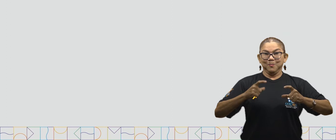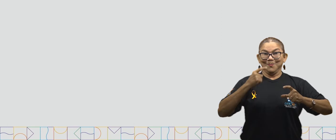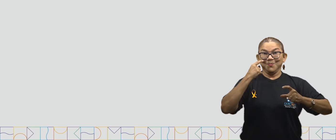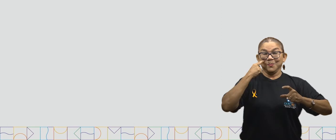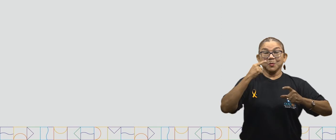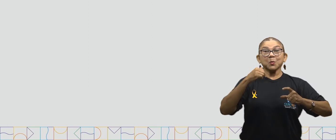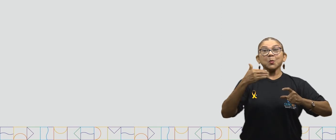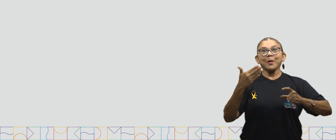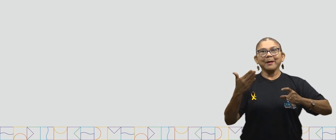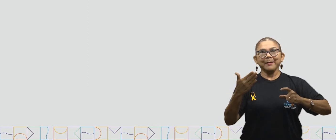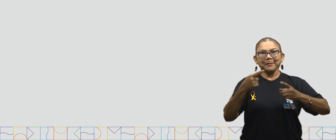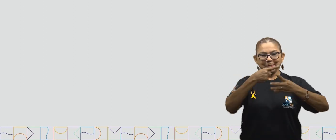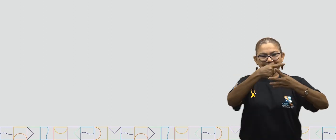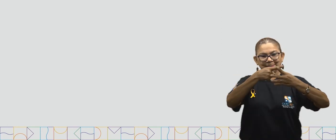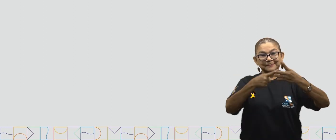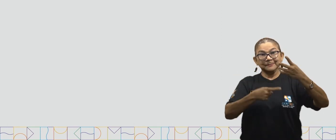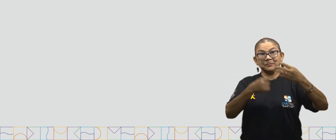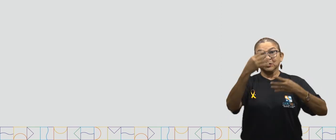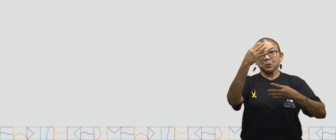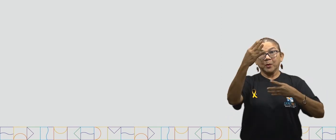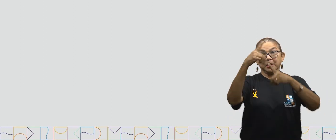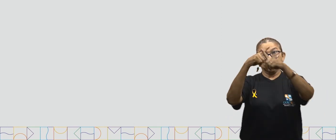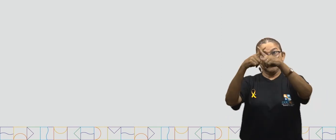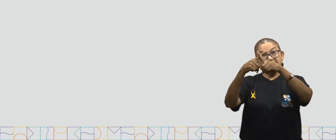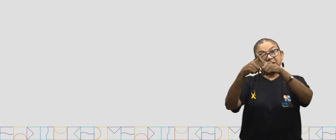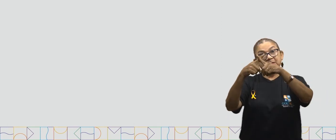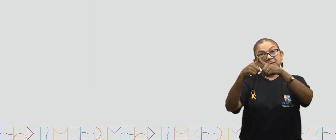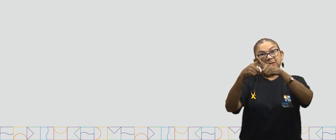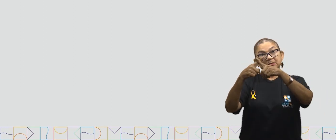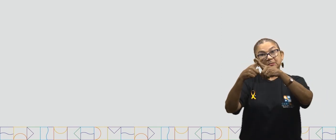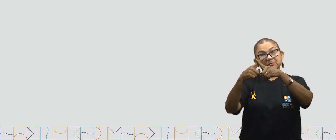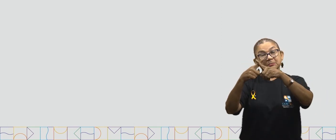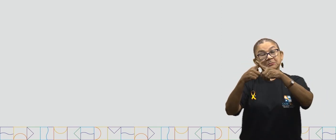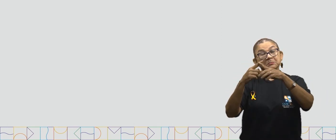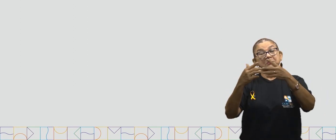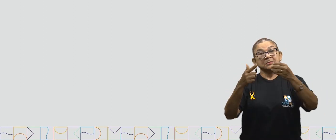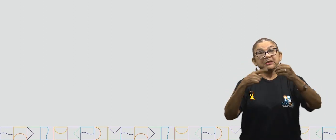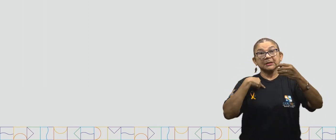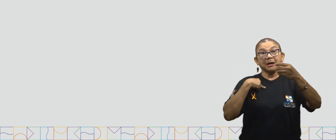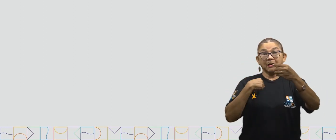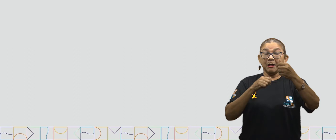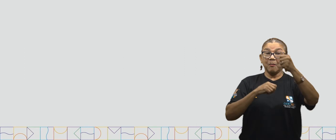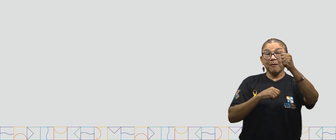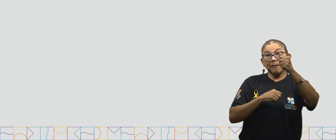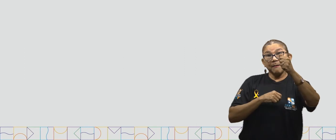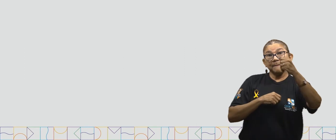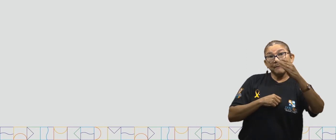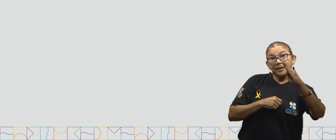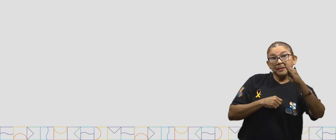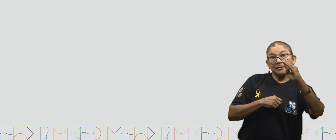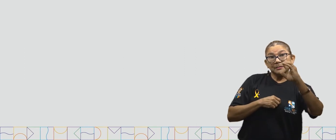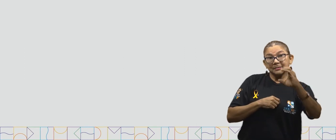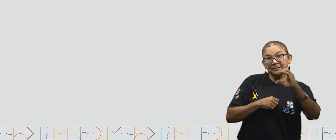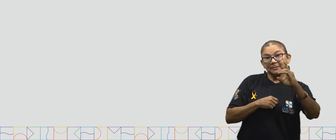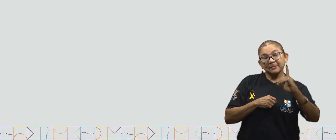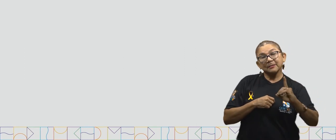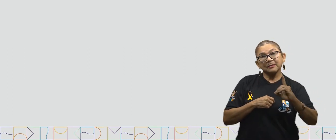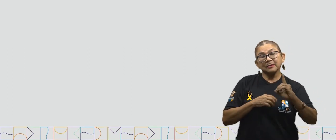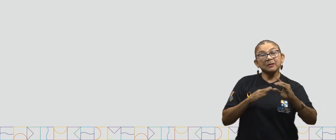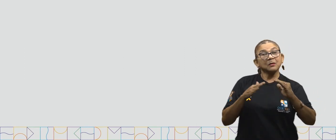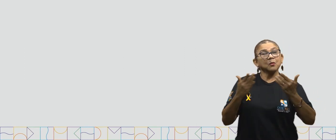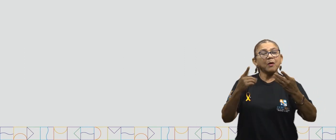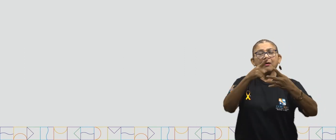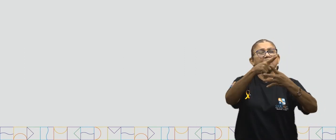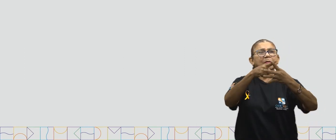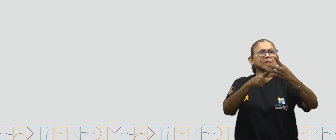lente objetiva de 4 vezes. Qual o valor da ampliação da imagem vista por